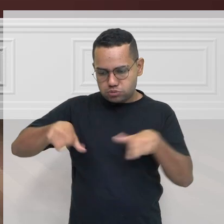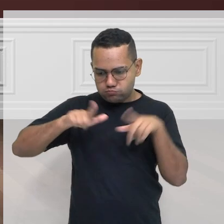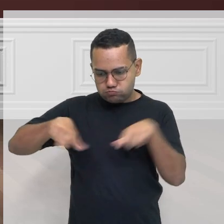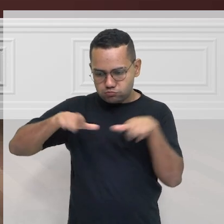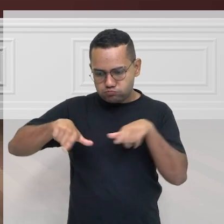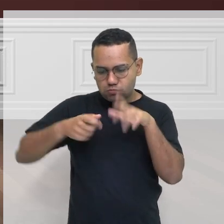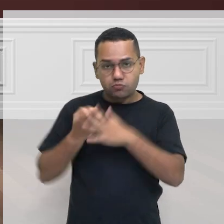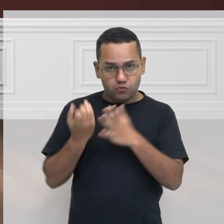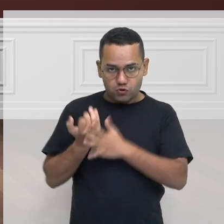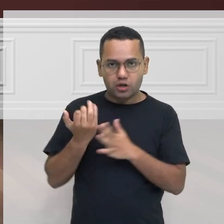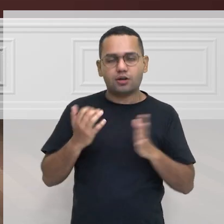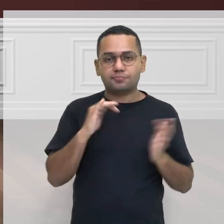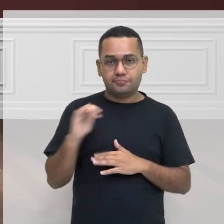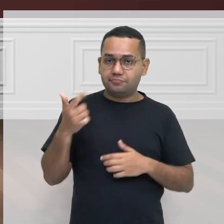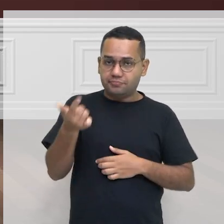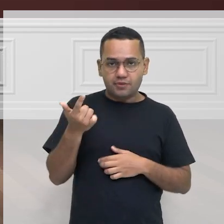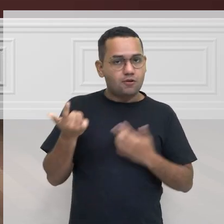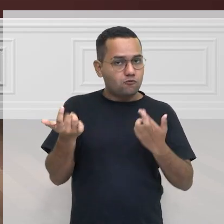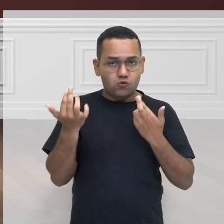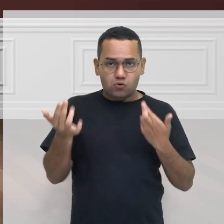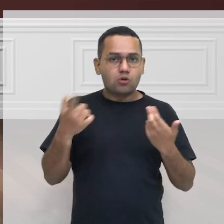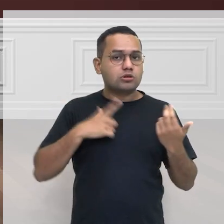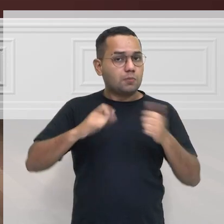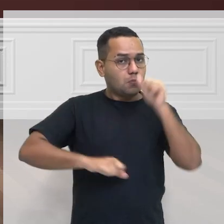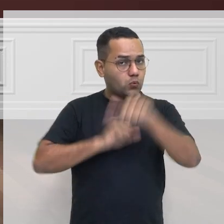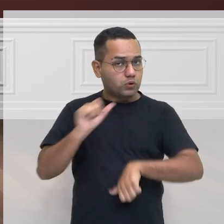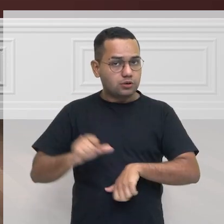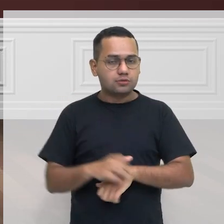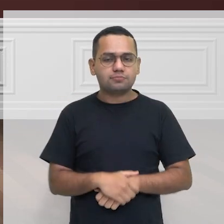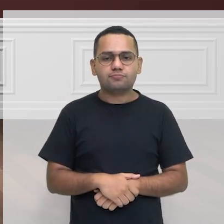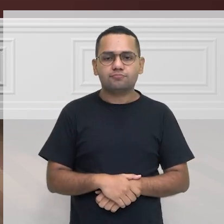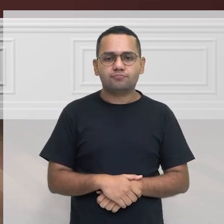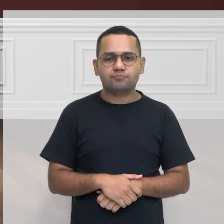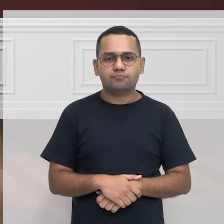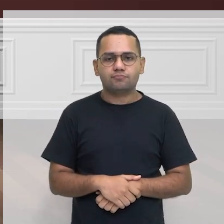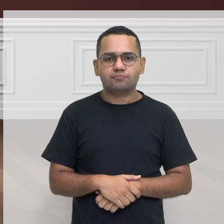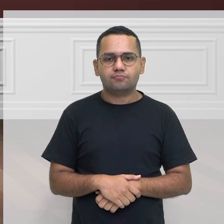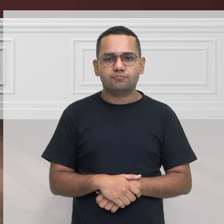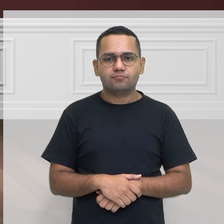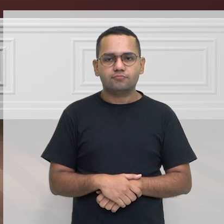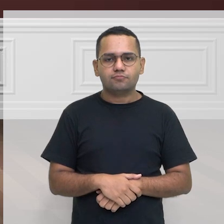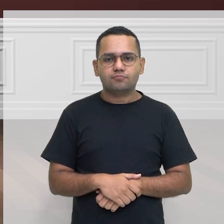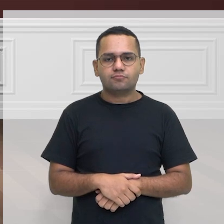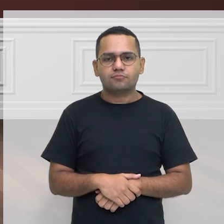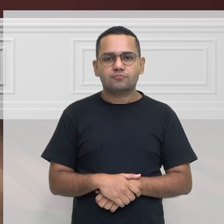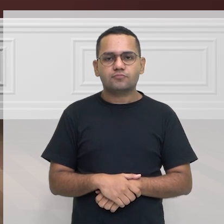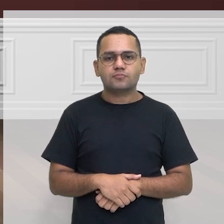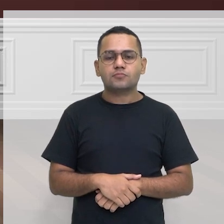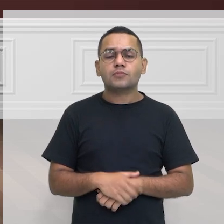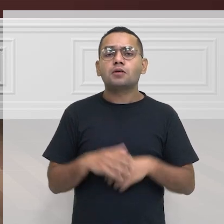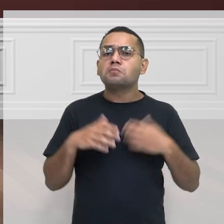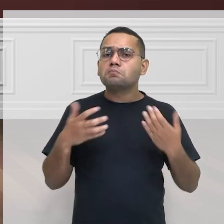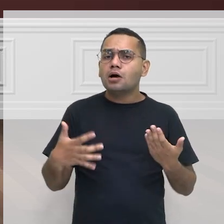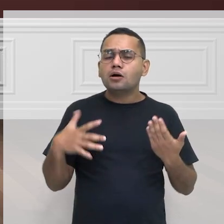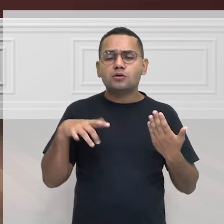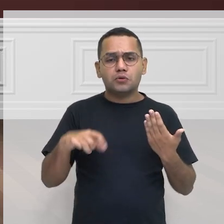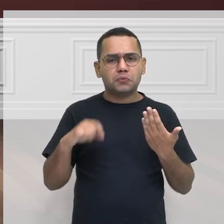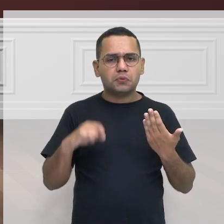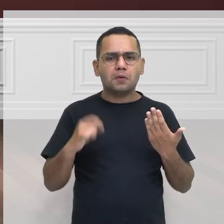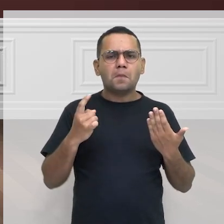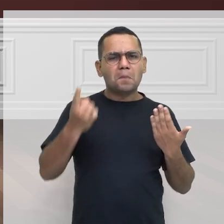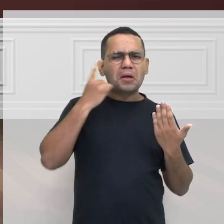Então, tradicionalmente, as narrativas sobre arte foram dominadas por